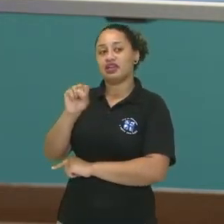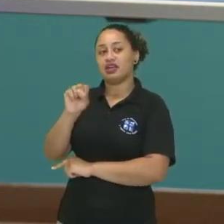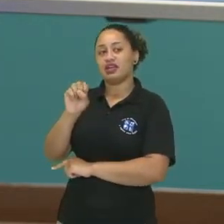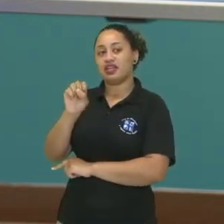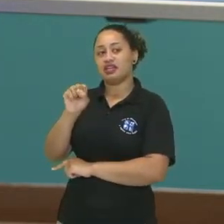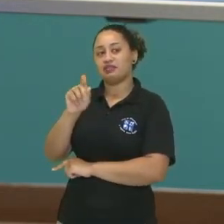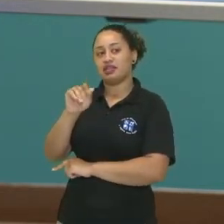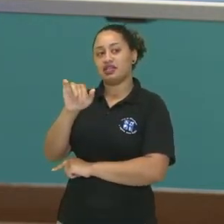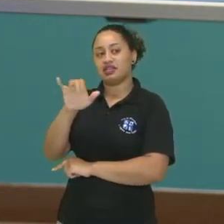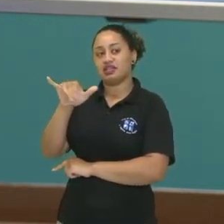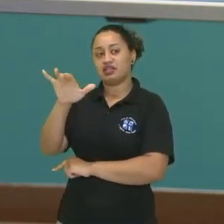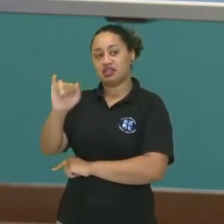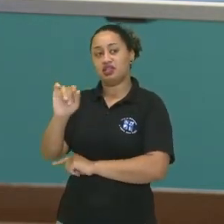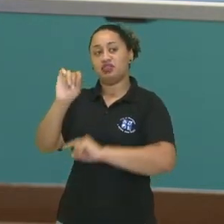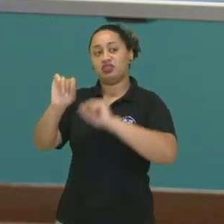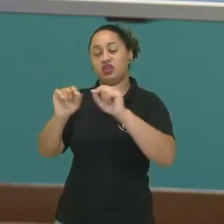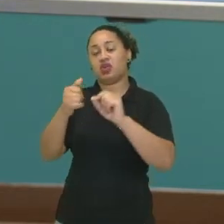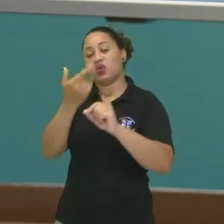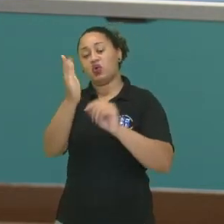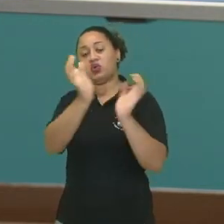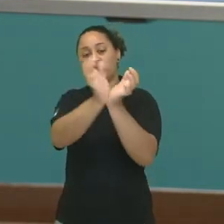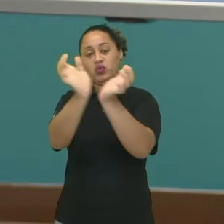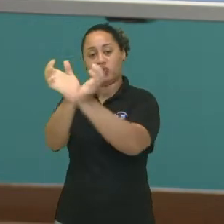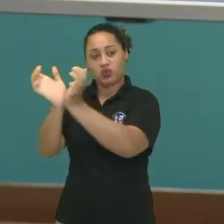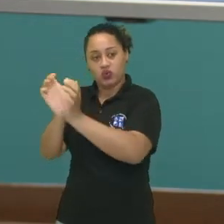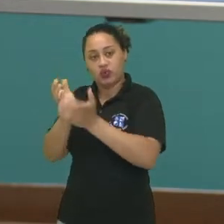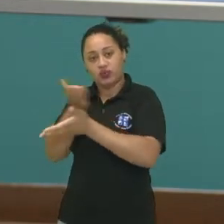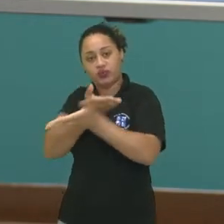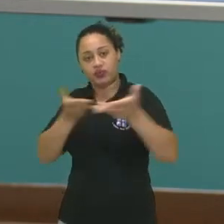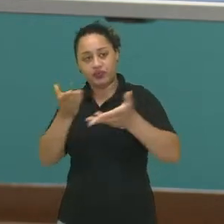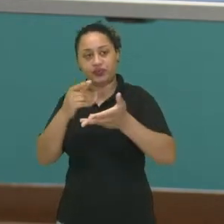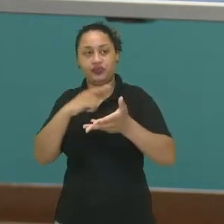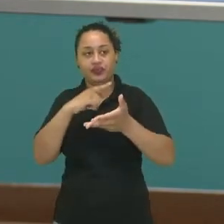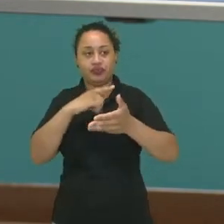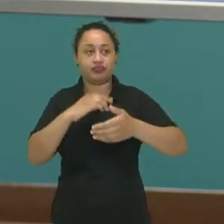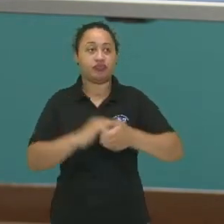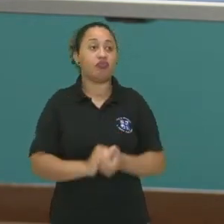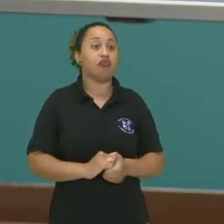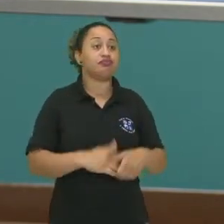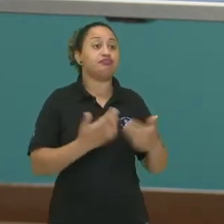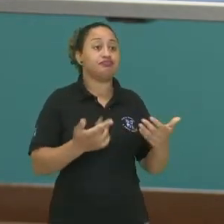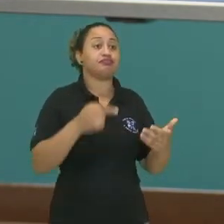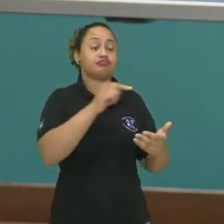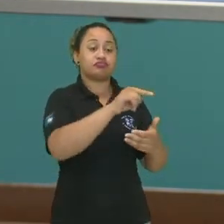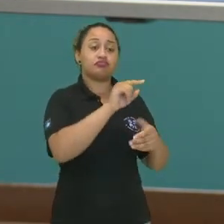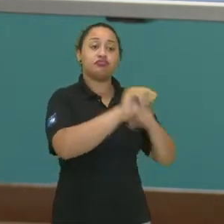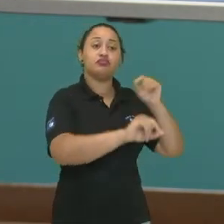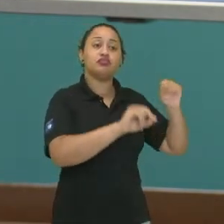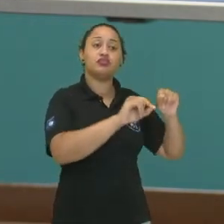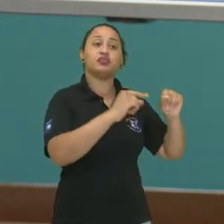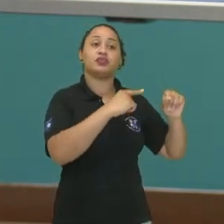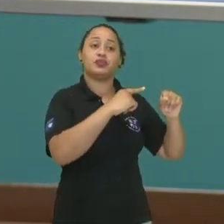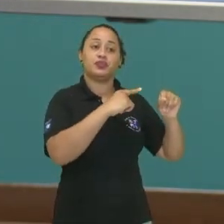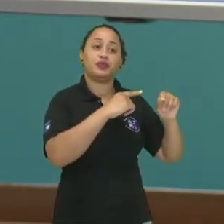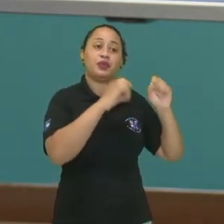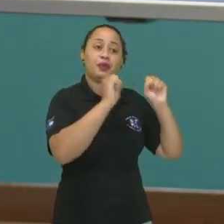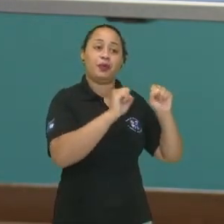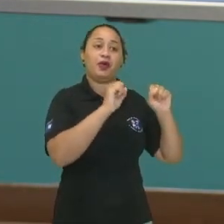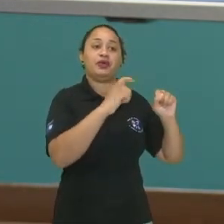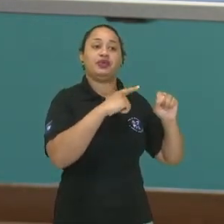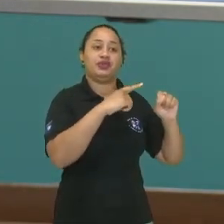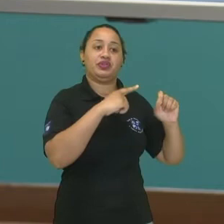entre indivíduos de espécies diferentes. As relações ecológicas intraespecíficas,